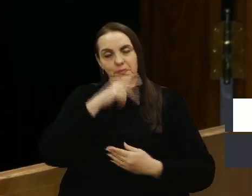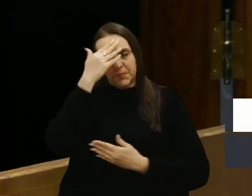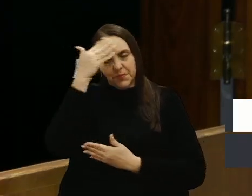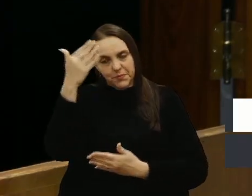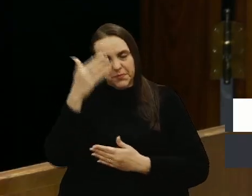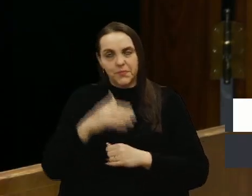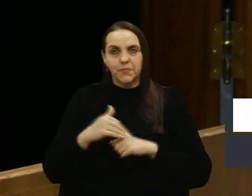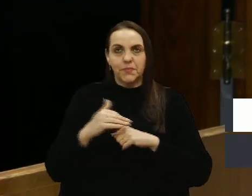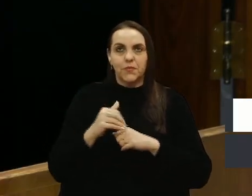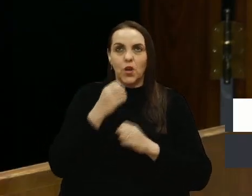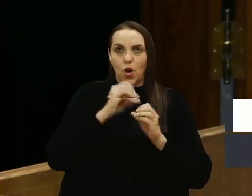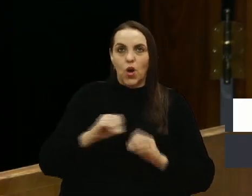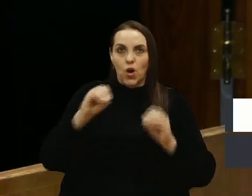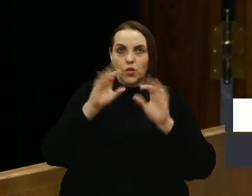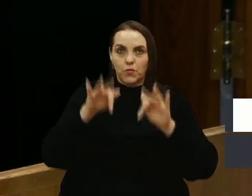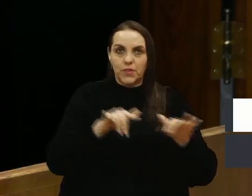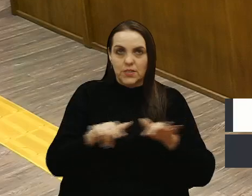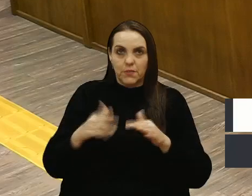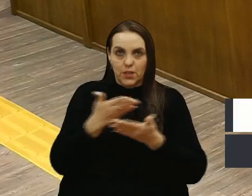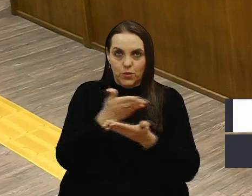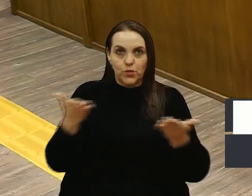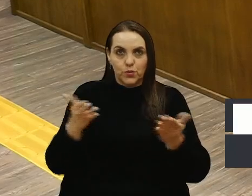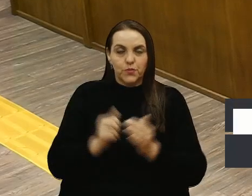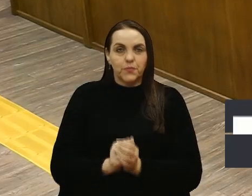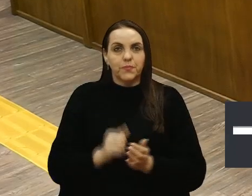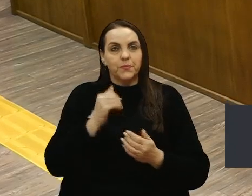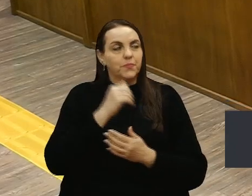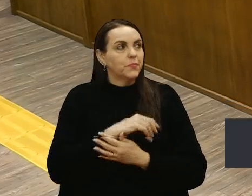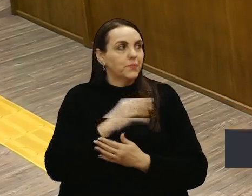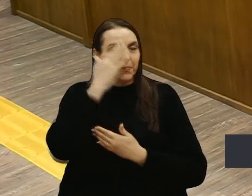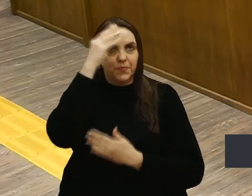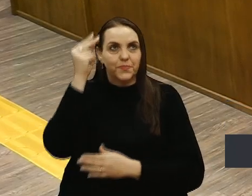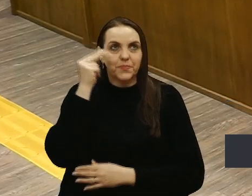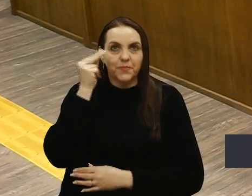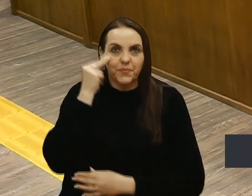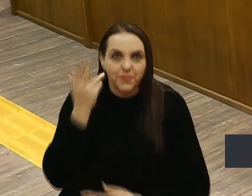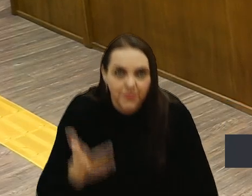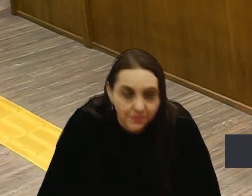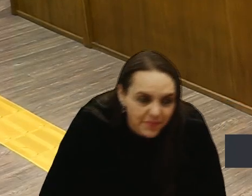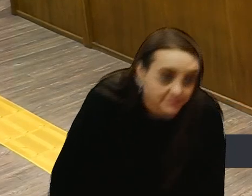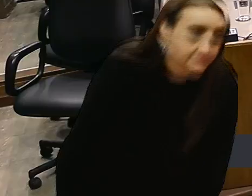gentileza e desejo um ótimo final de semana a todos. Obrigado, vereador Cláudio Bardi. Com a palavra, vereador Edson da Rosa.